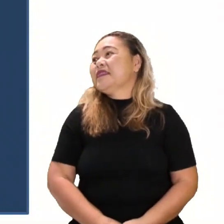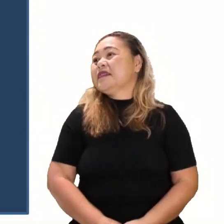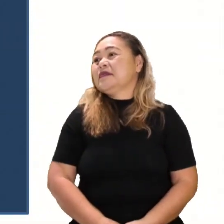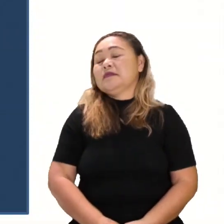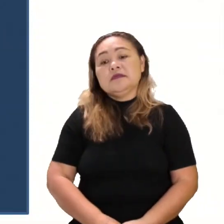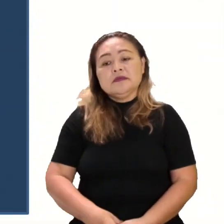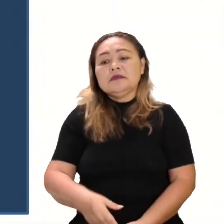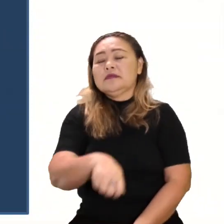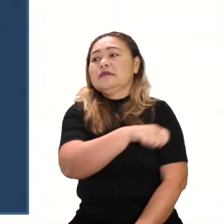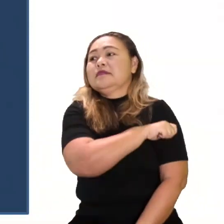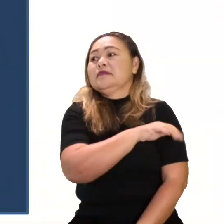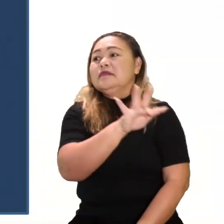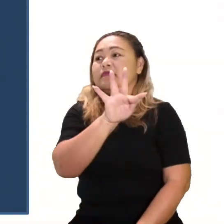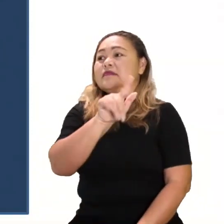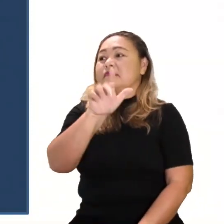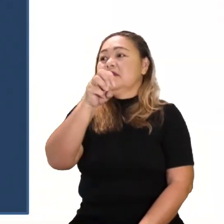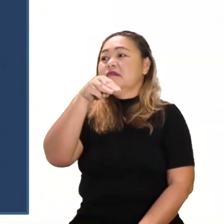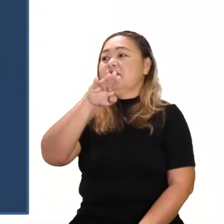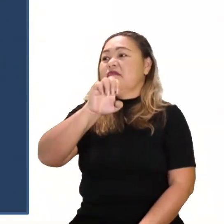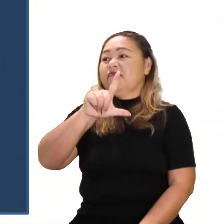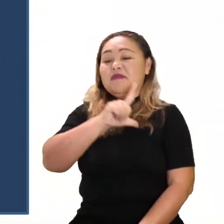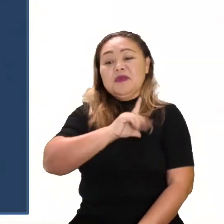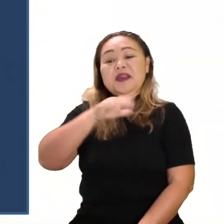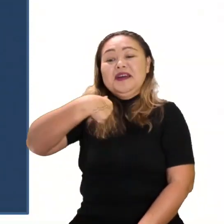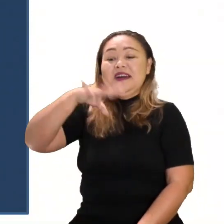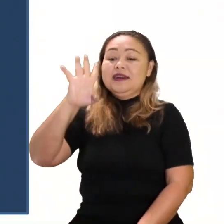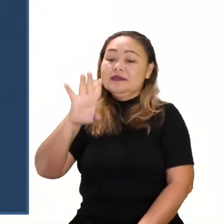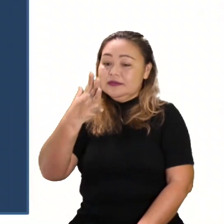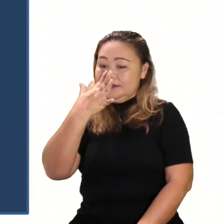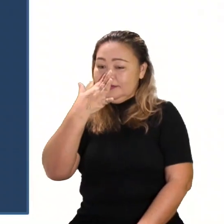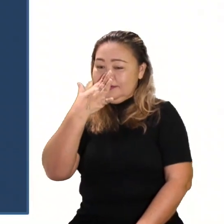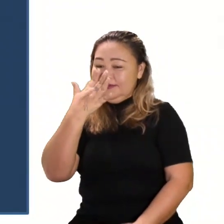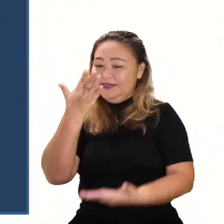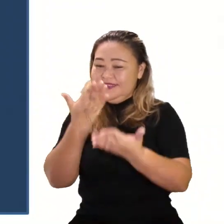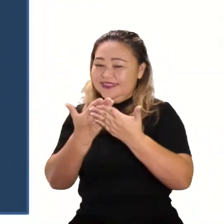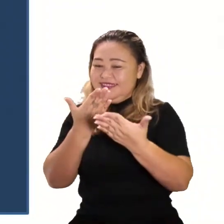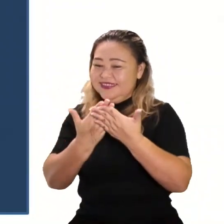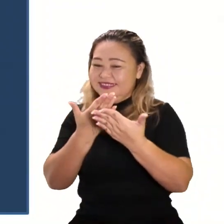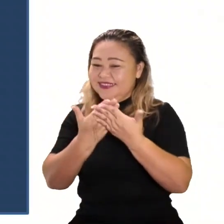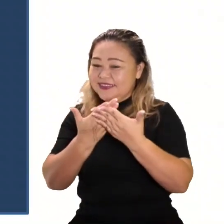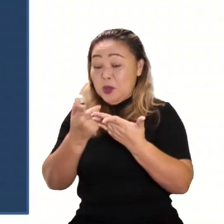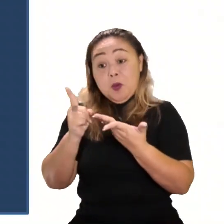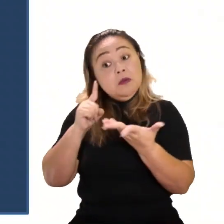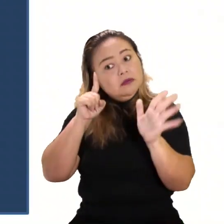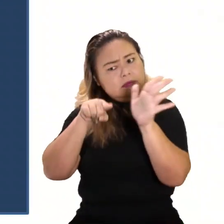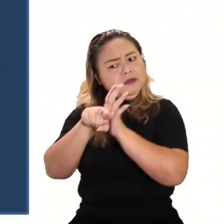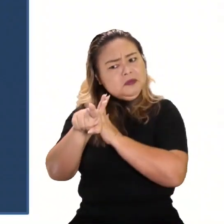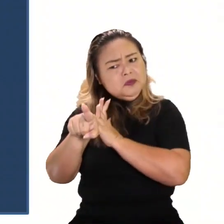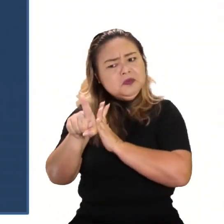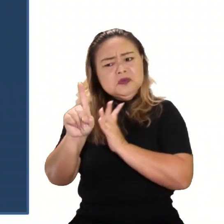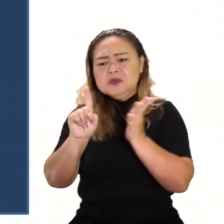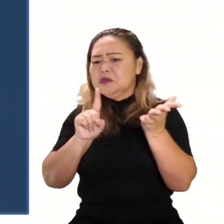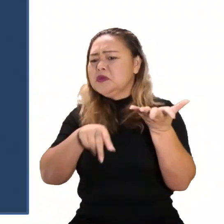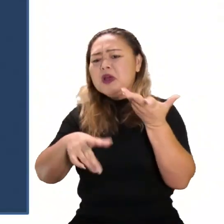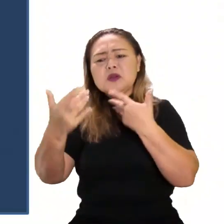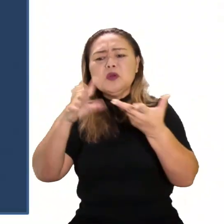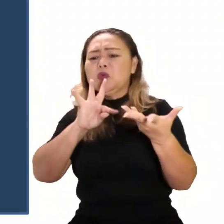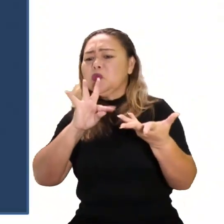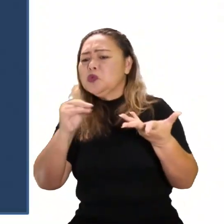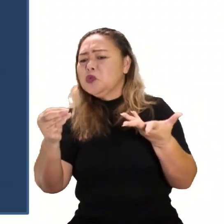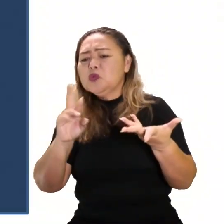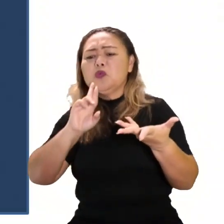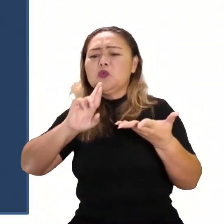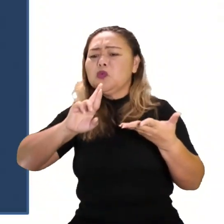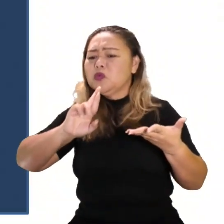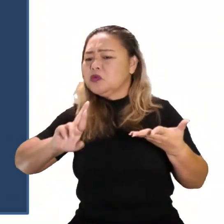Aluno Flamengo também destreinado da matemática, tá precisando assistir mais algumas aulas. Teve um período que ele estava afiado, né? Tudo ele respondia, já estava na